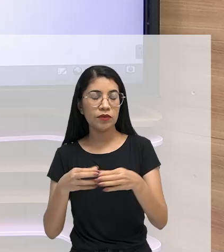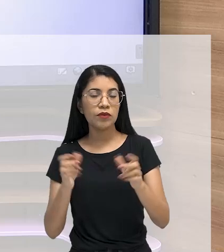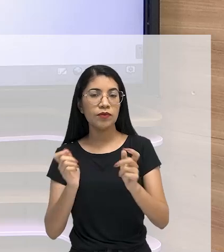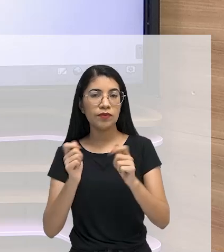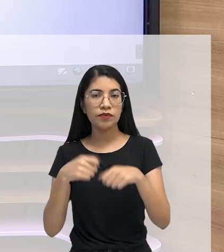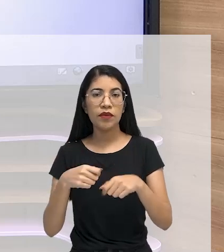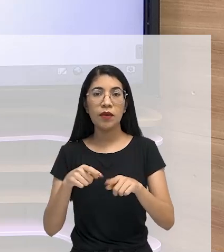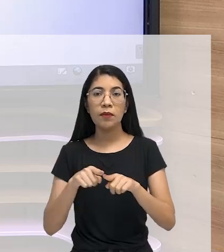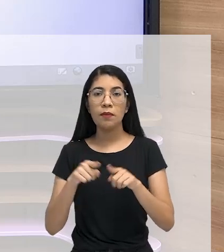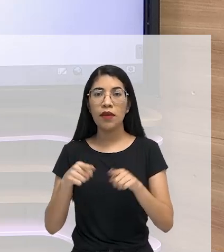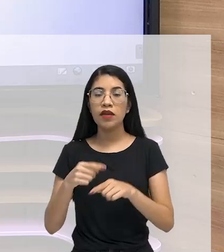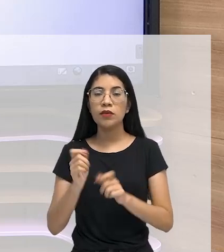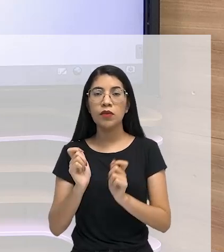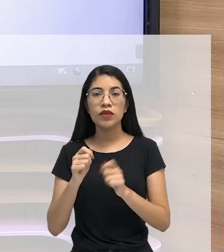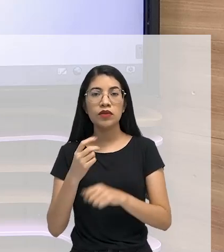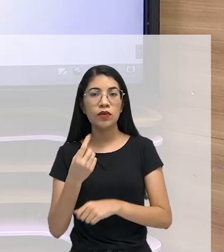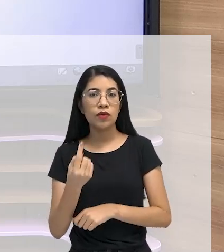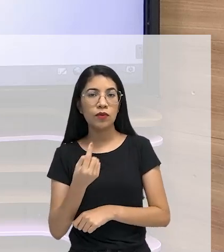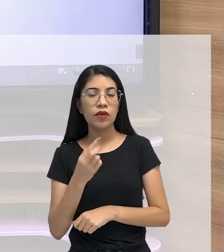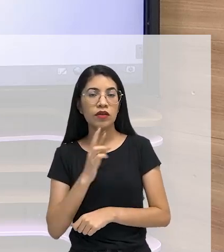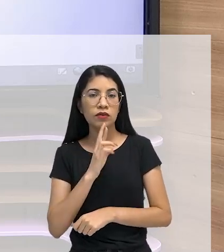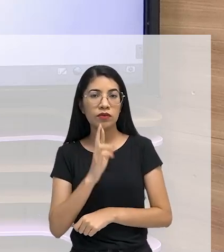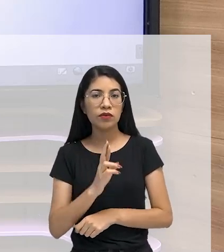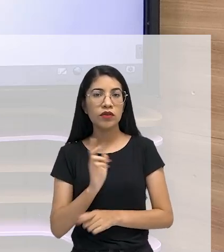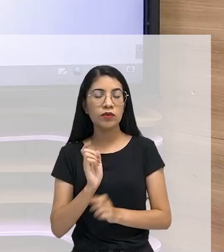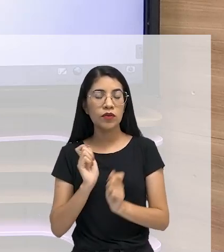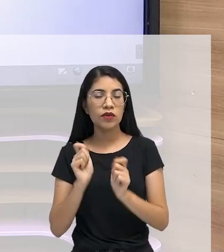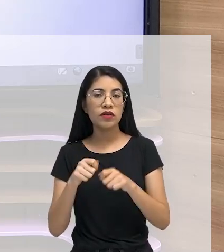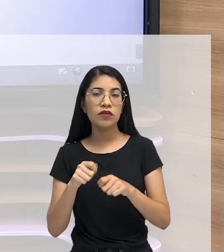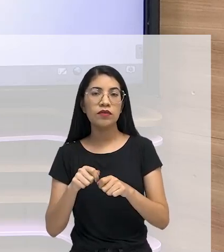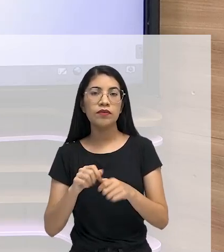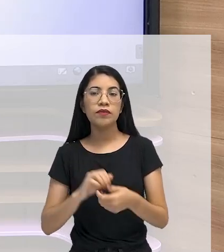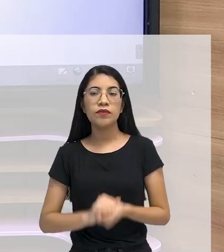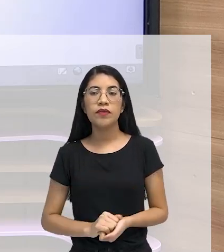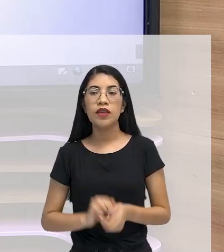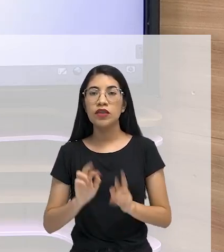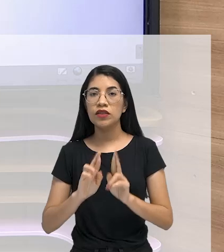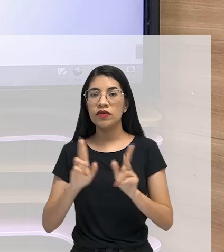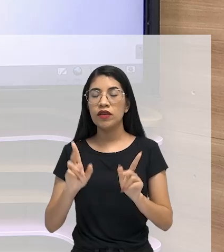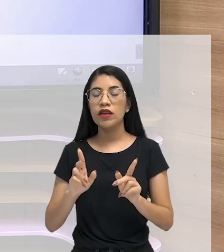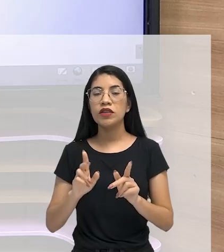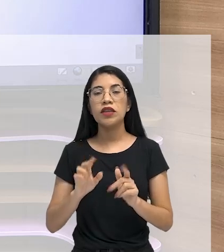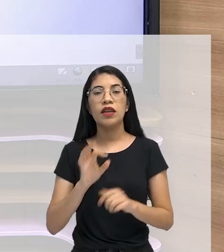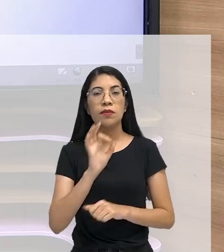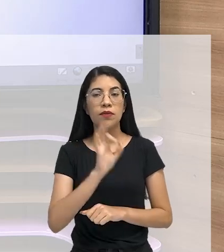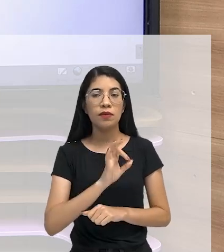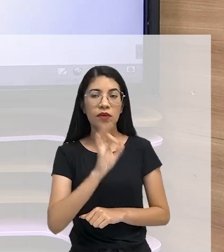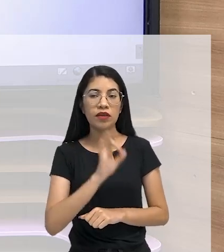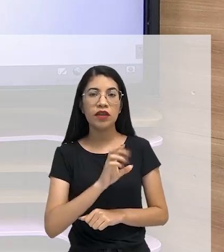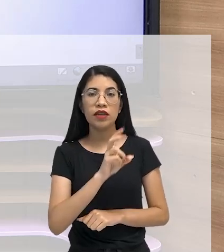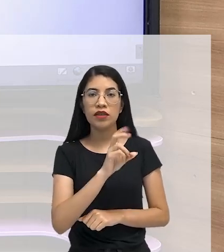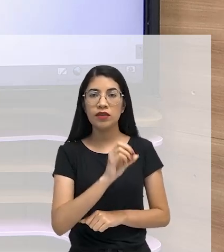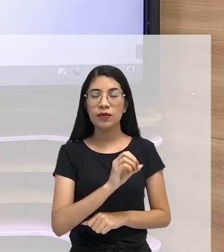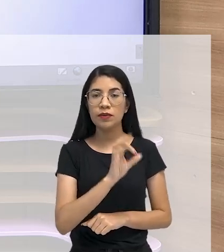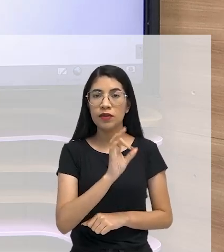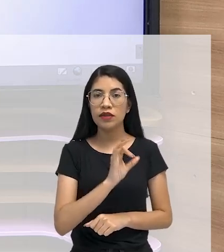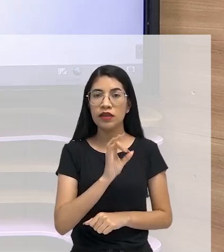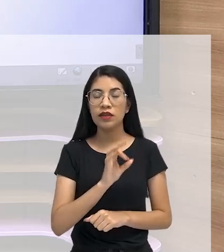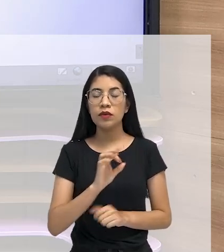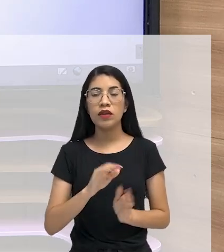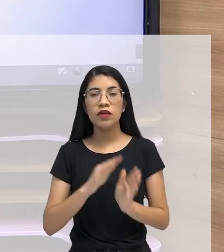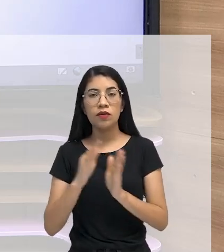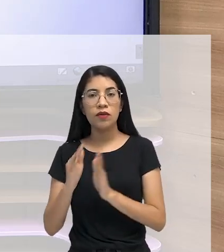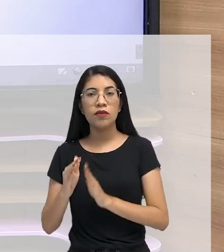só tenho um caso favorável contra 3 lá de cima. Porcentagem lá, a chance maior, 50%, né?